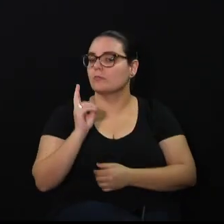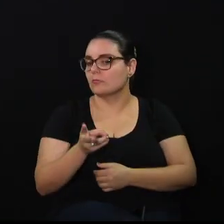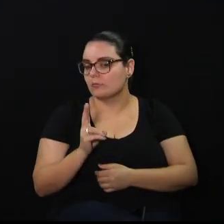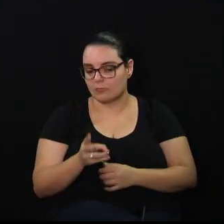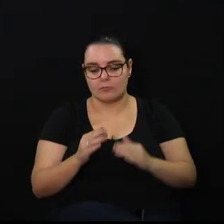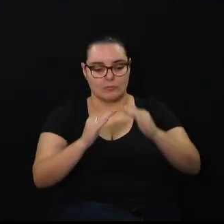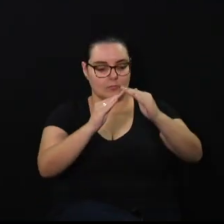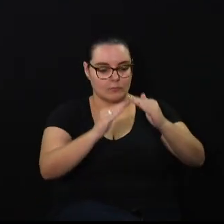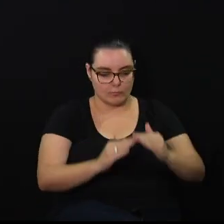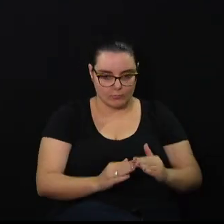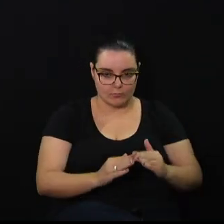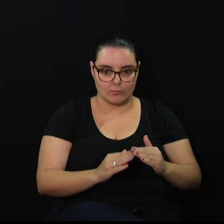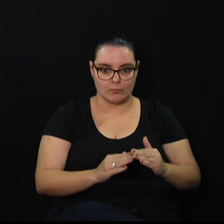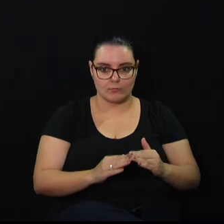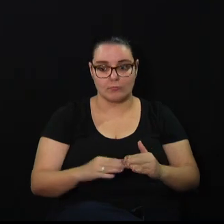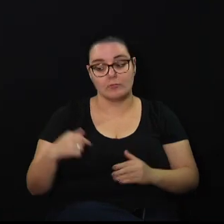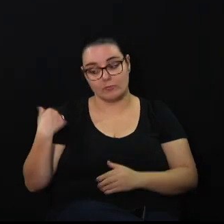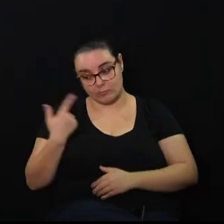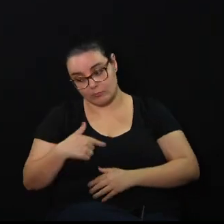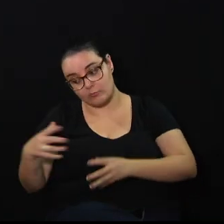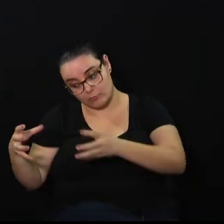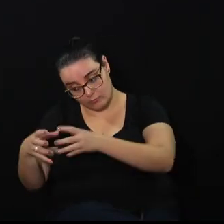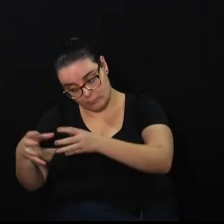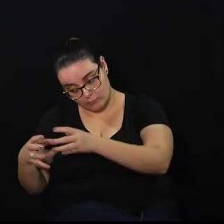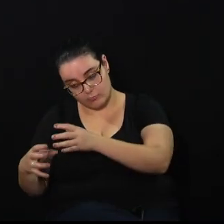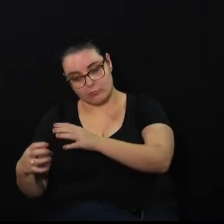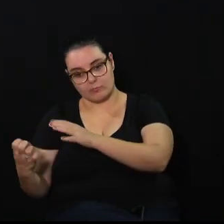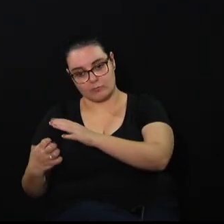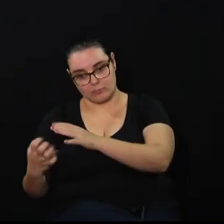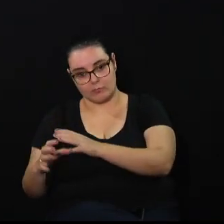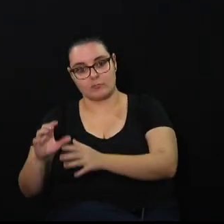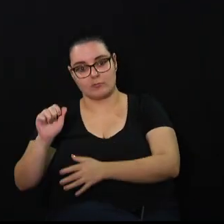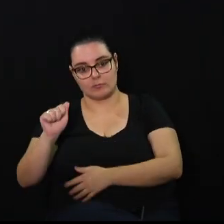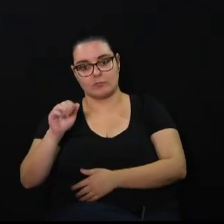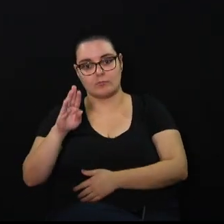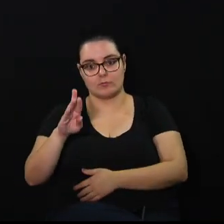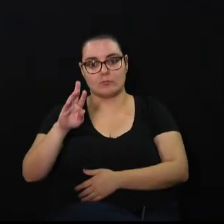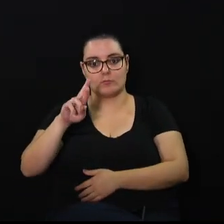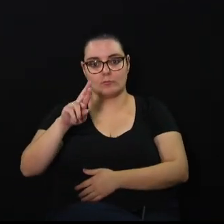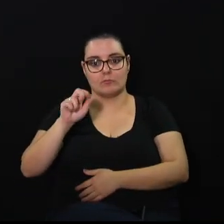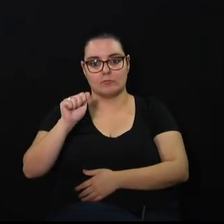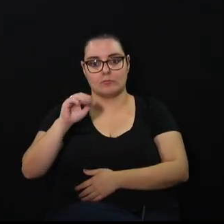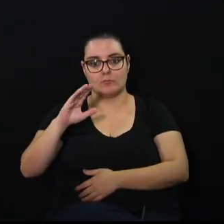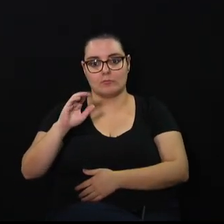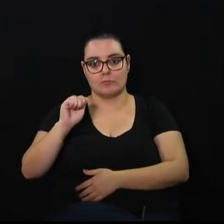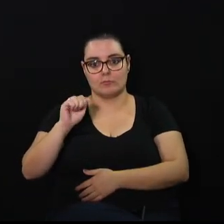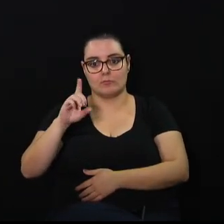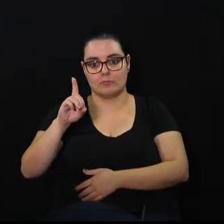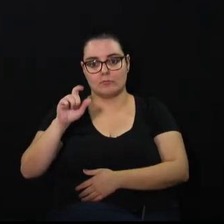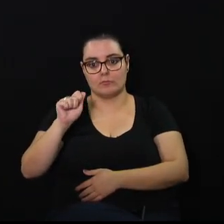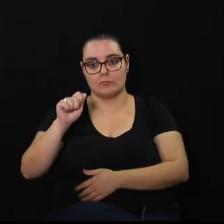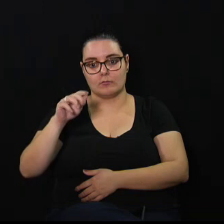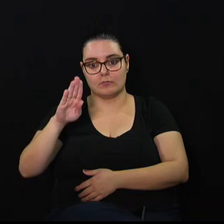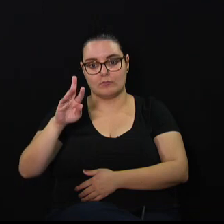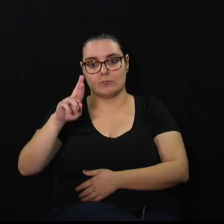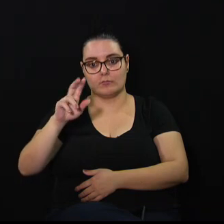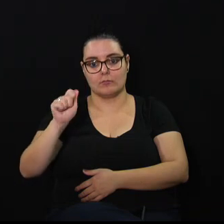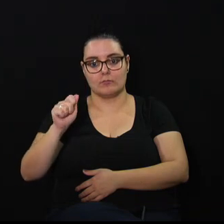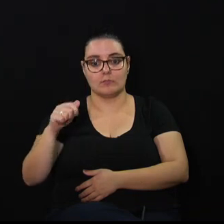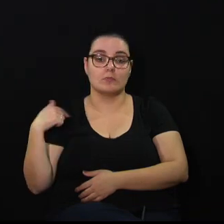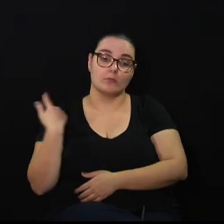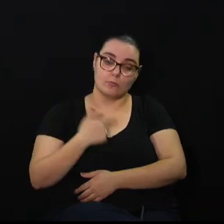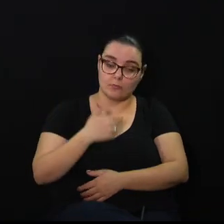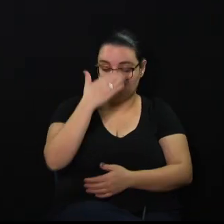dentro do nosso grupo essa estrutura do grupo abba kw existem outras maneiras de trabalhar mas essa é a forma que a gente acredita que é o que dá